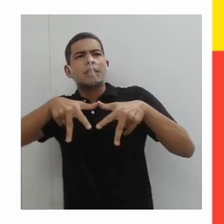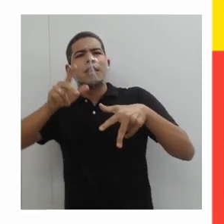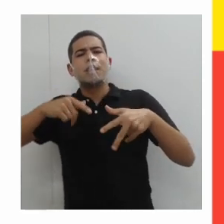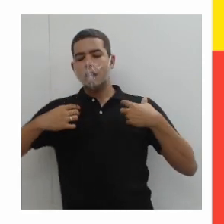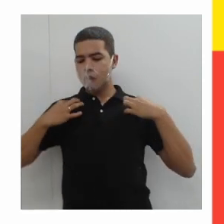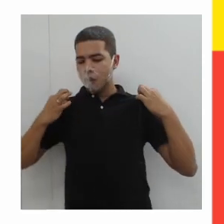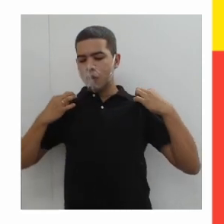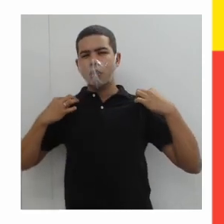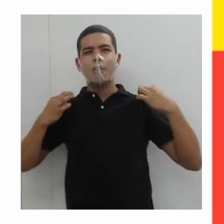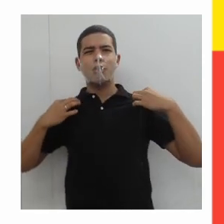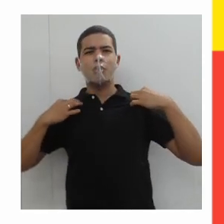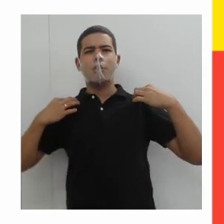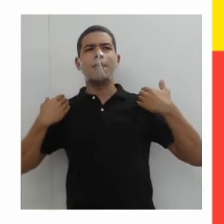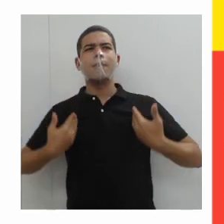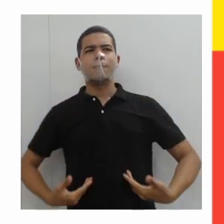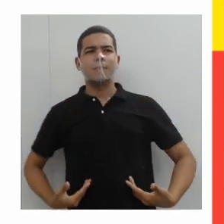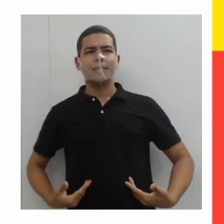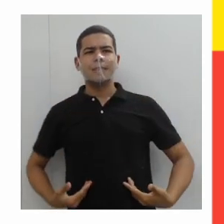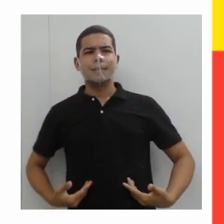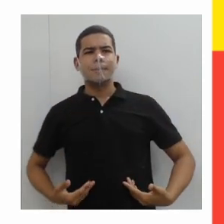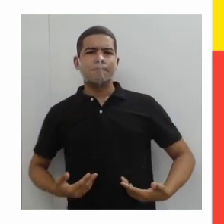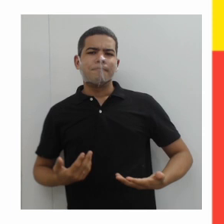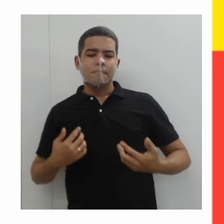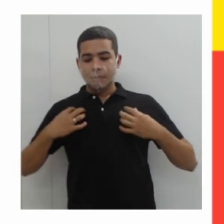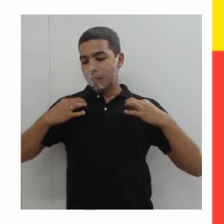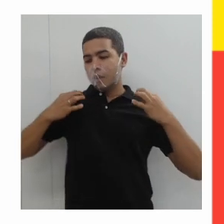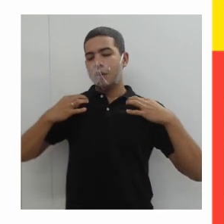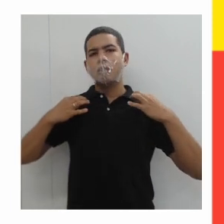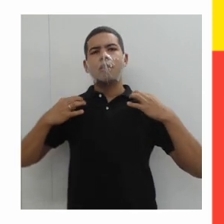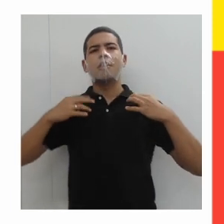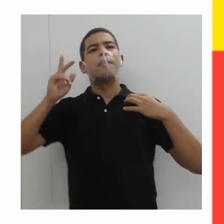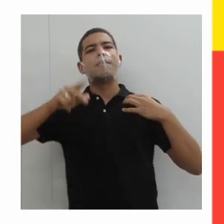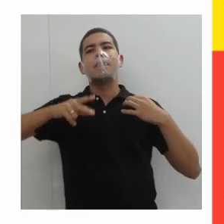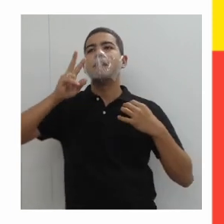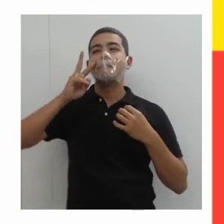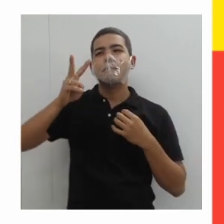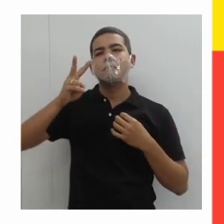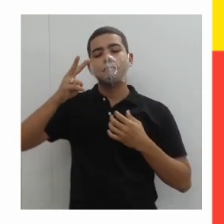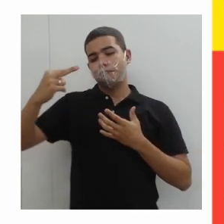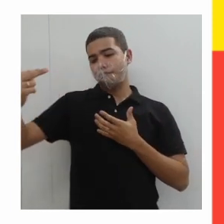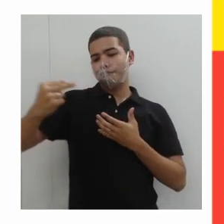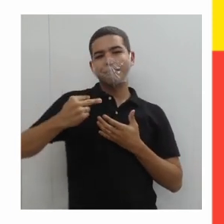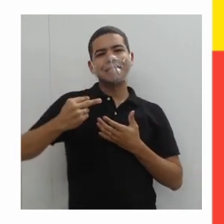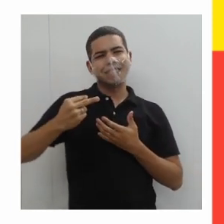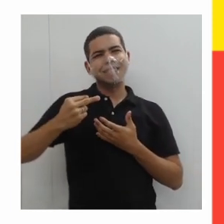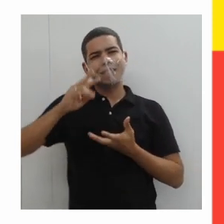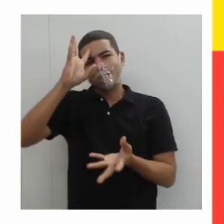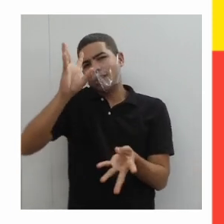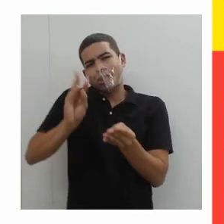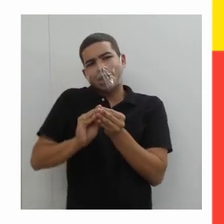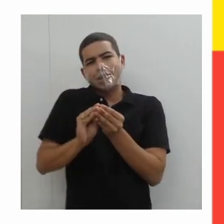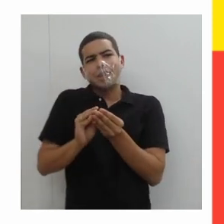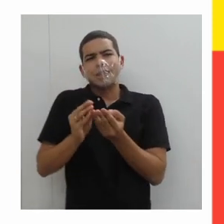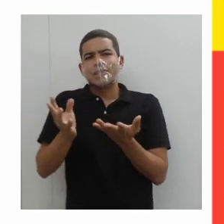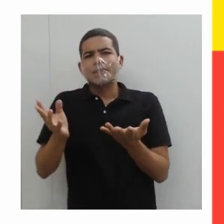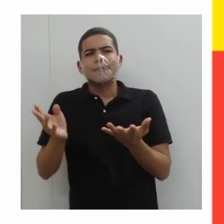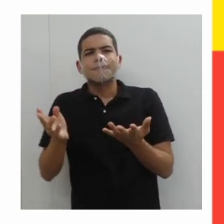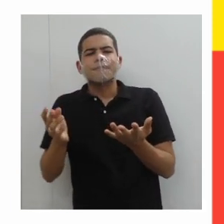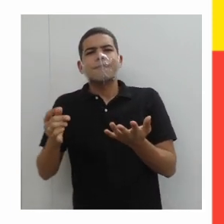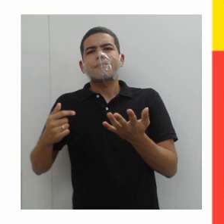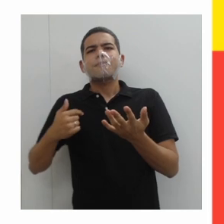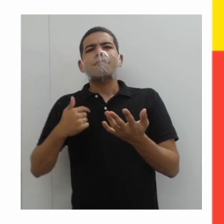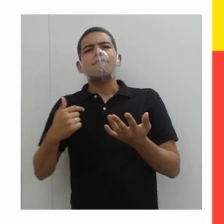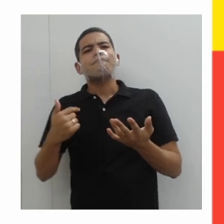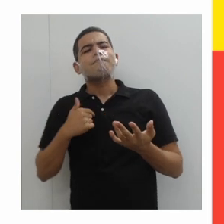gente veste. A roupa que eu visto, ela pode identificar o meu papel de gênero, mas não determina a minha